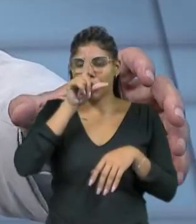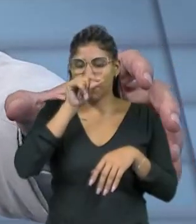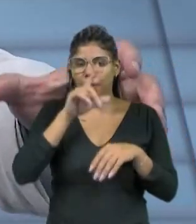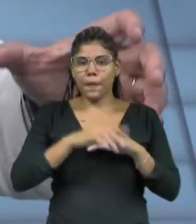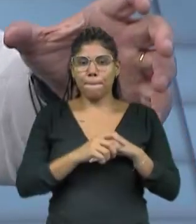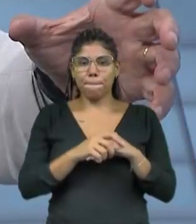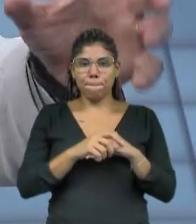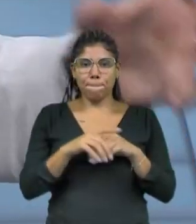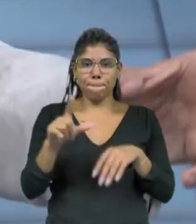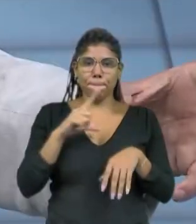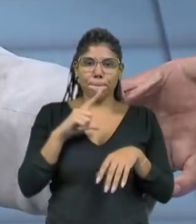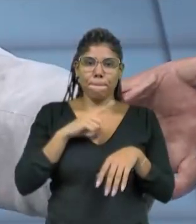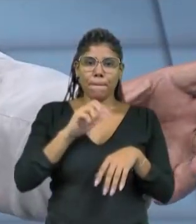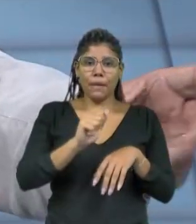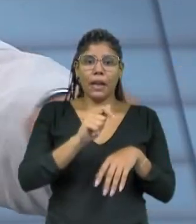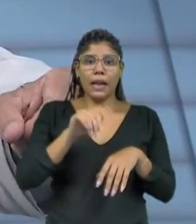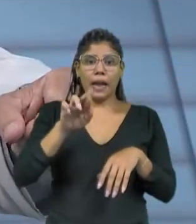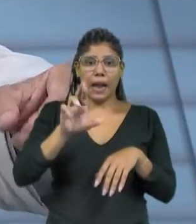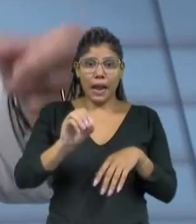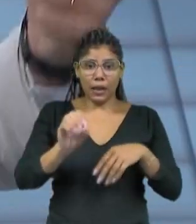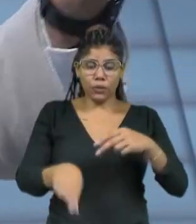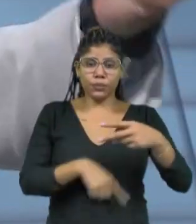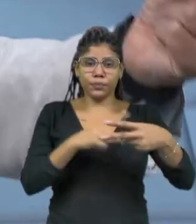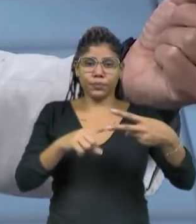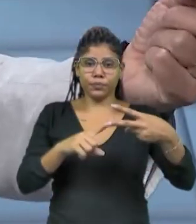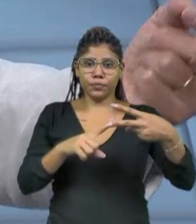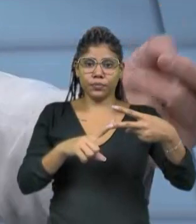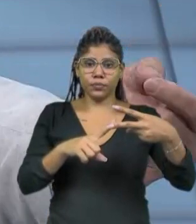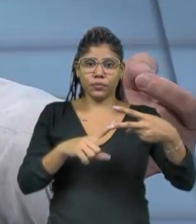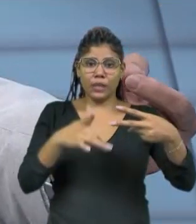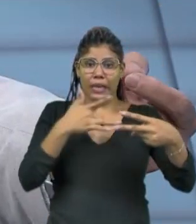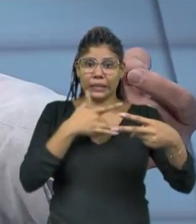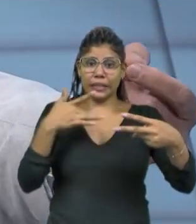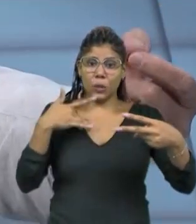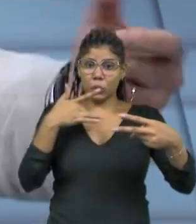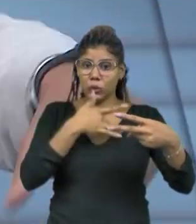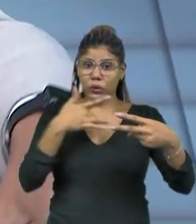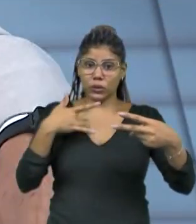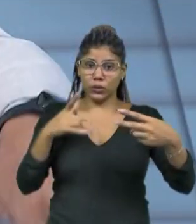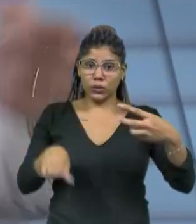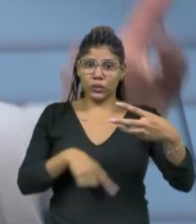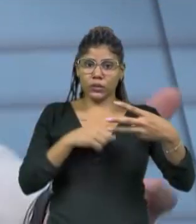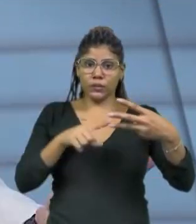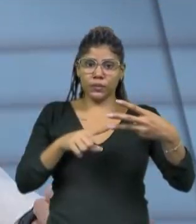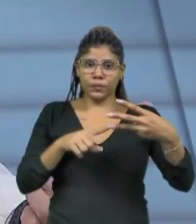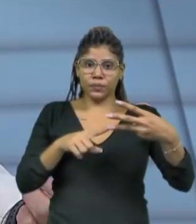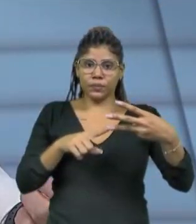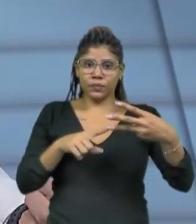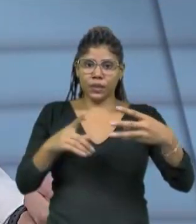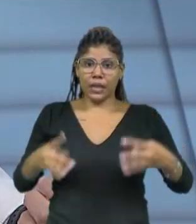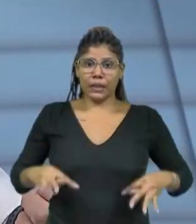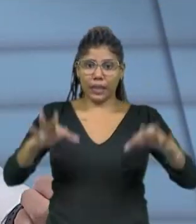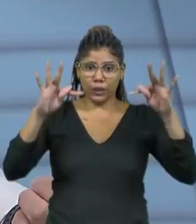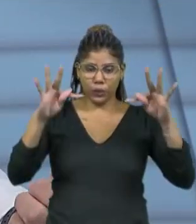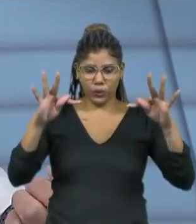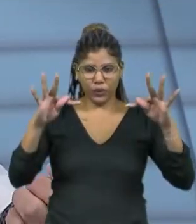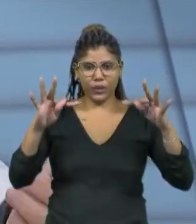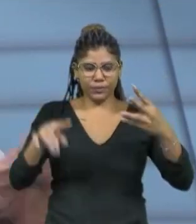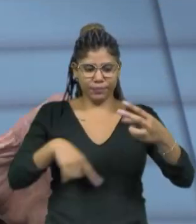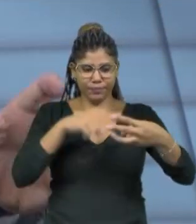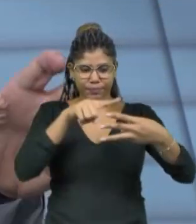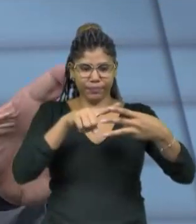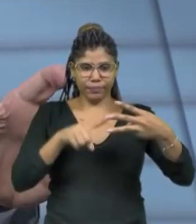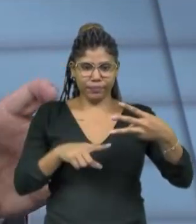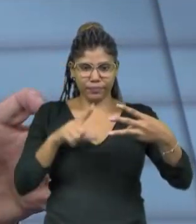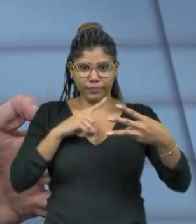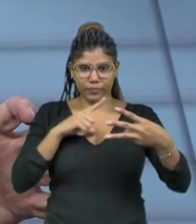elegeu o agro, elegeu a cadeia econômica da saúde e elegeu a tecnologia da informação e comunicação.